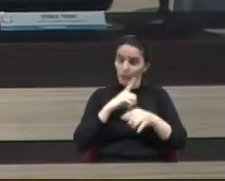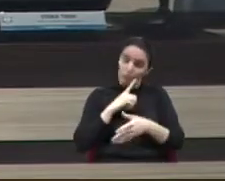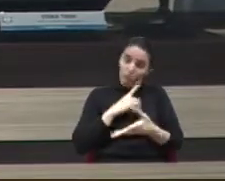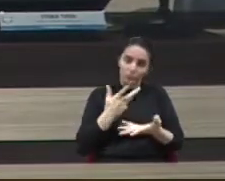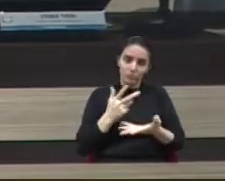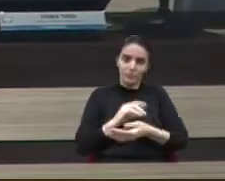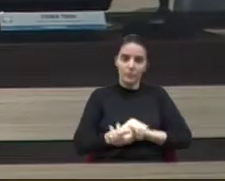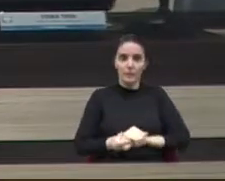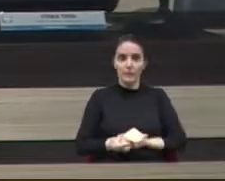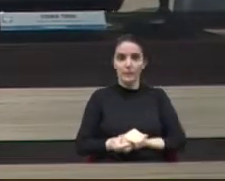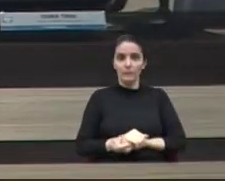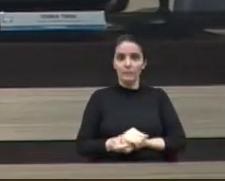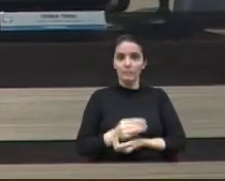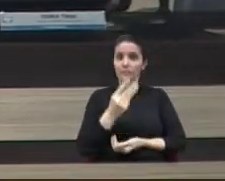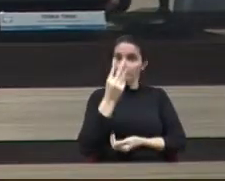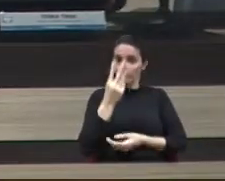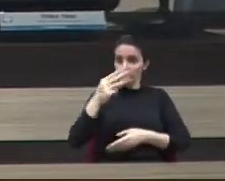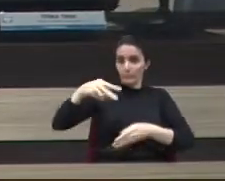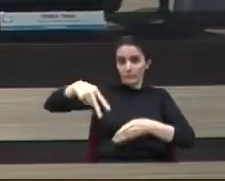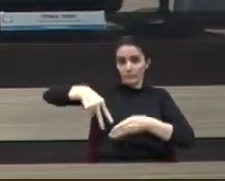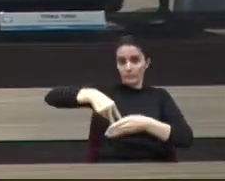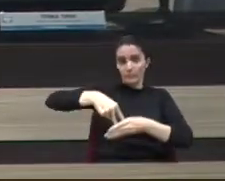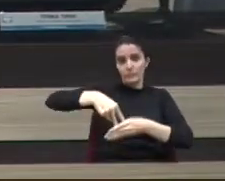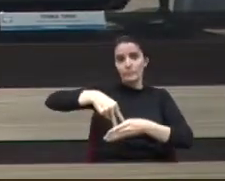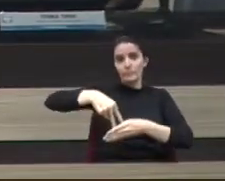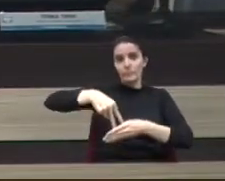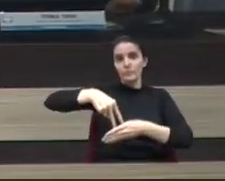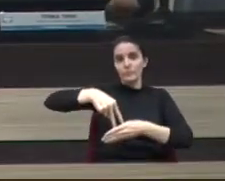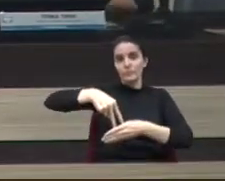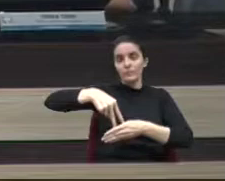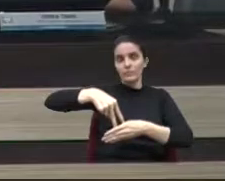3 tribunas. As 3 tribunas